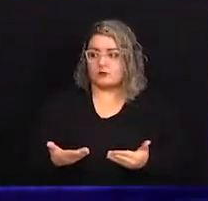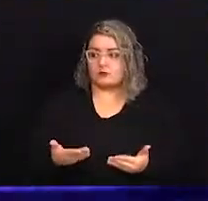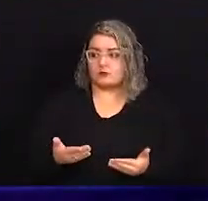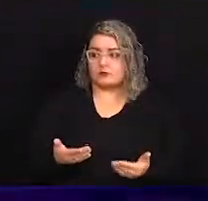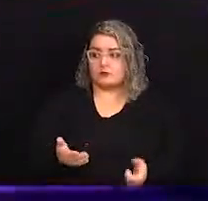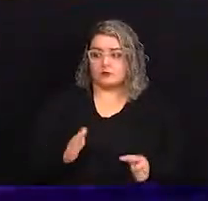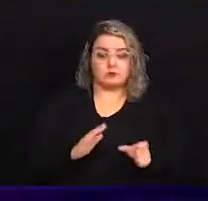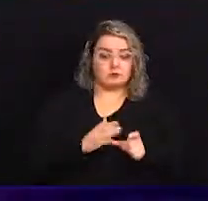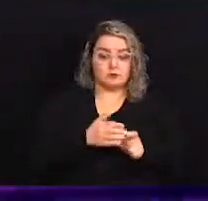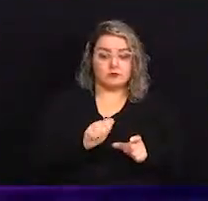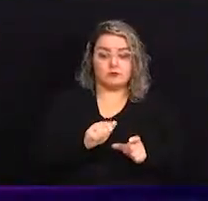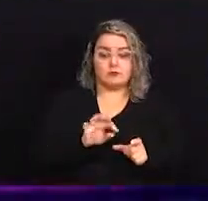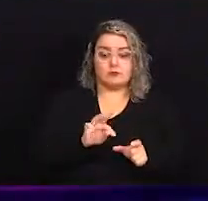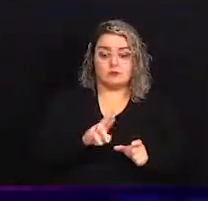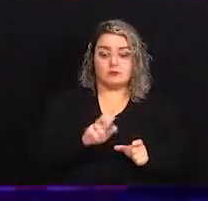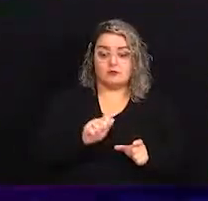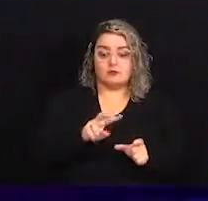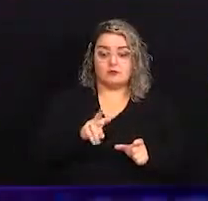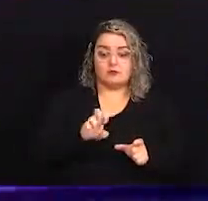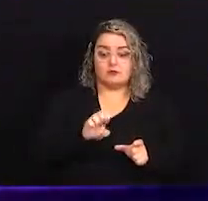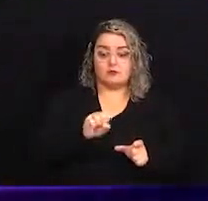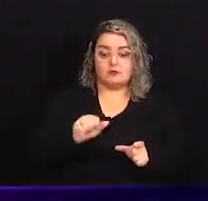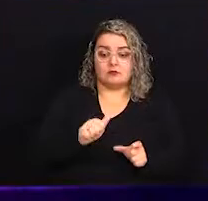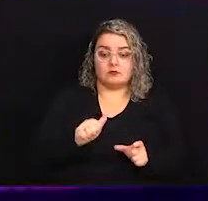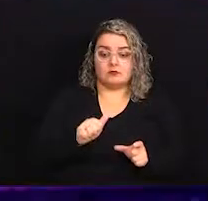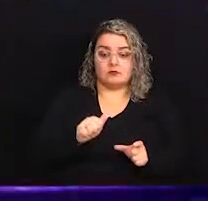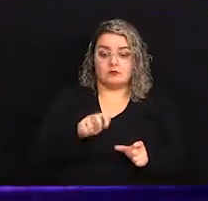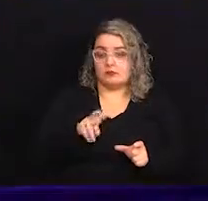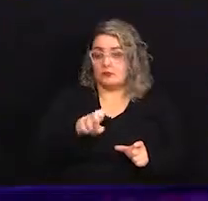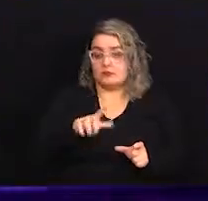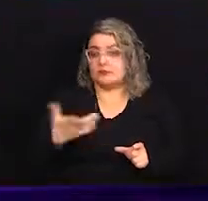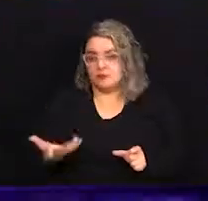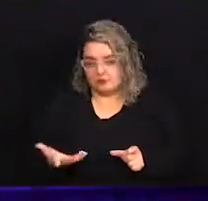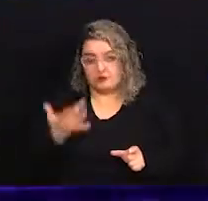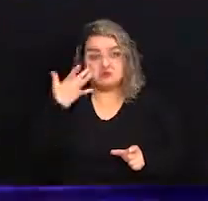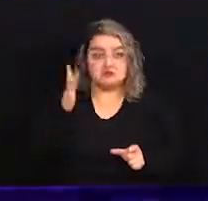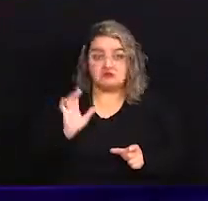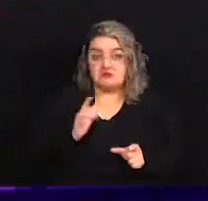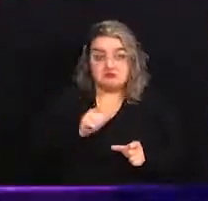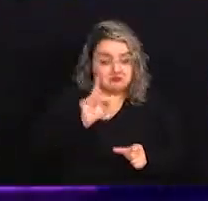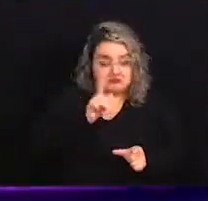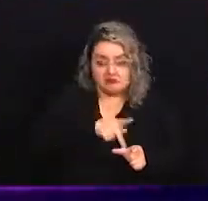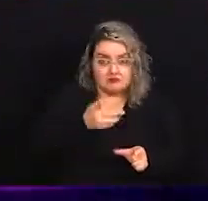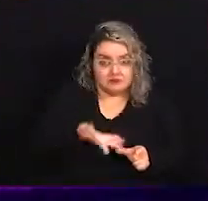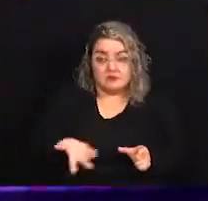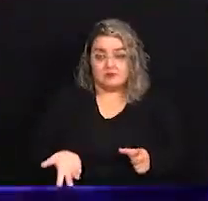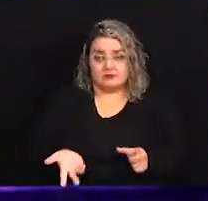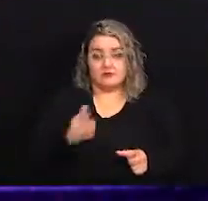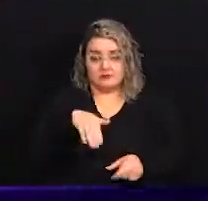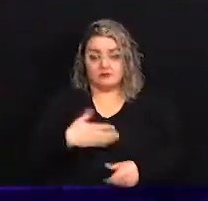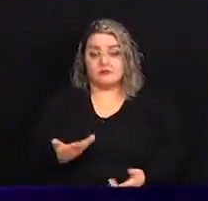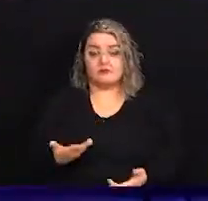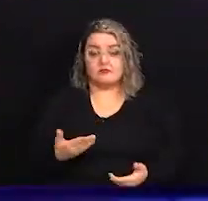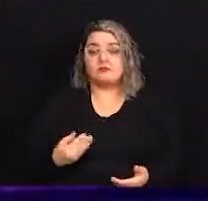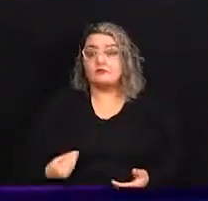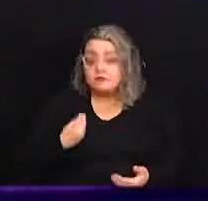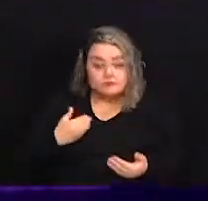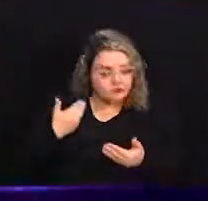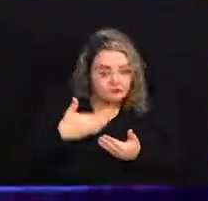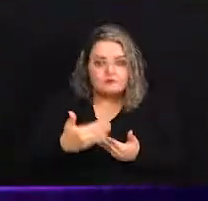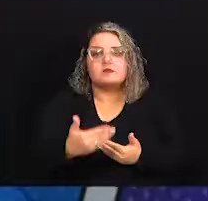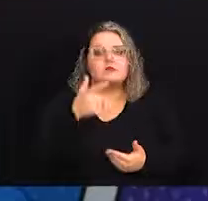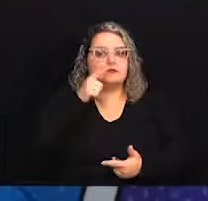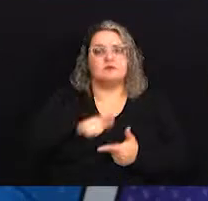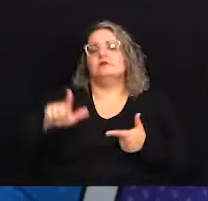sei se existe esse termo, mas elas estão aí para provar que a gente consegue crescer. E o livro fala muito disso, assim, ele tem um final bastante esperançoso nesse